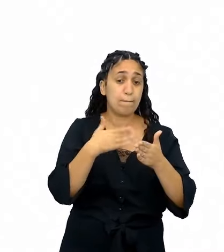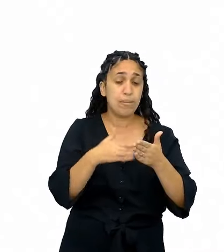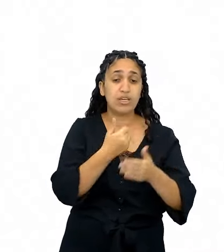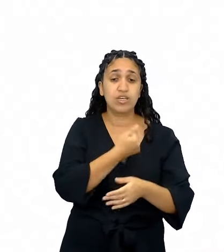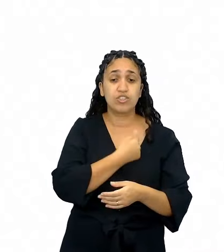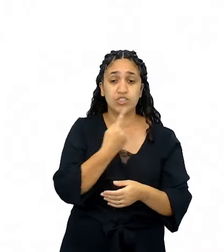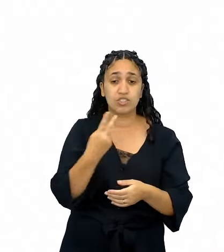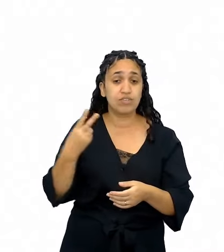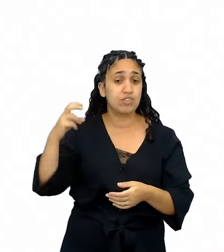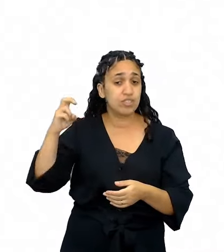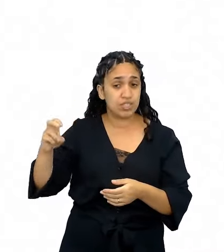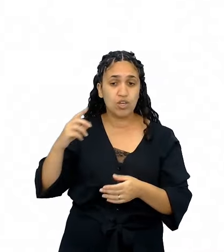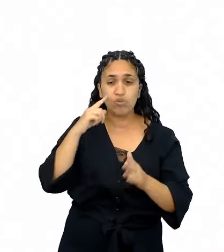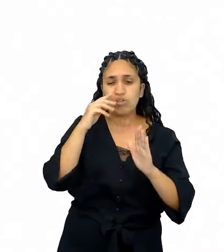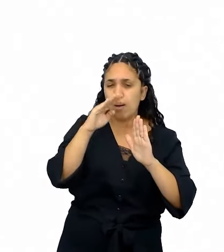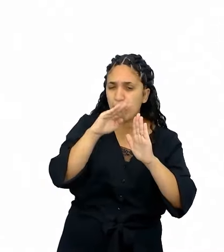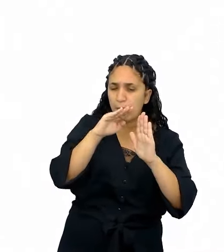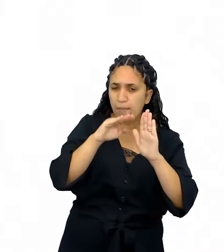fim que produzam